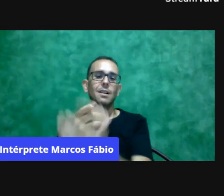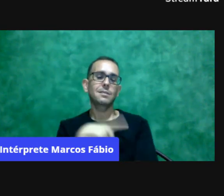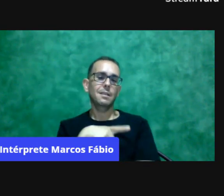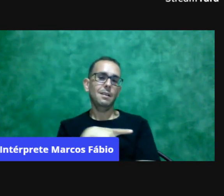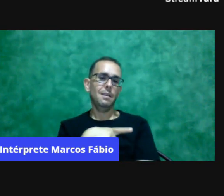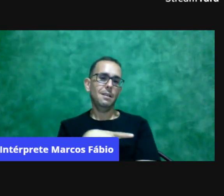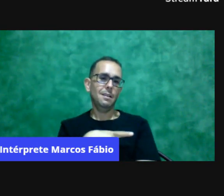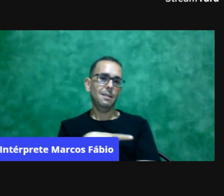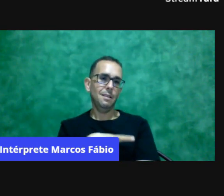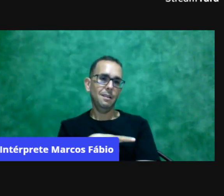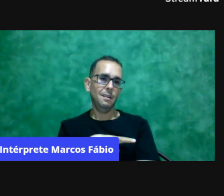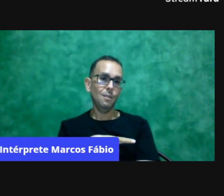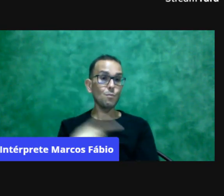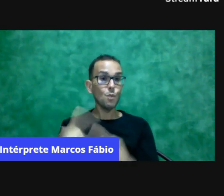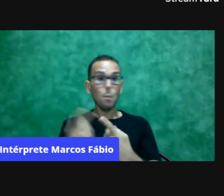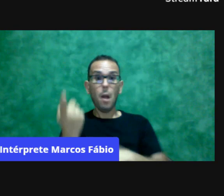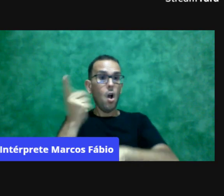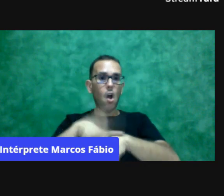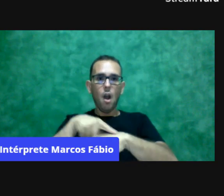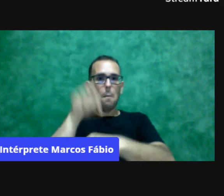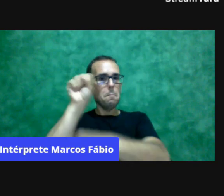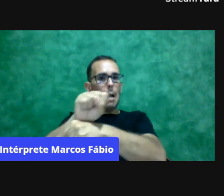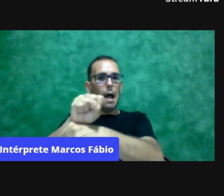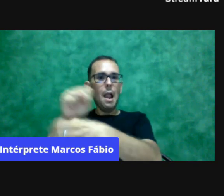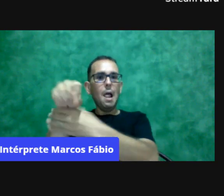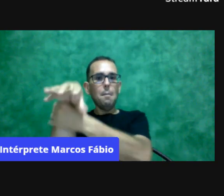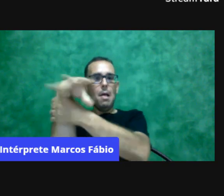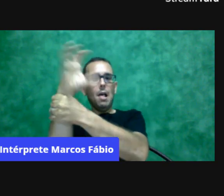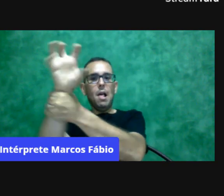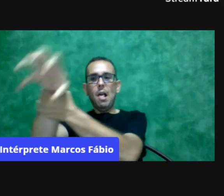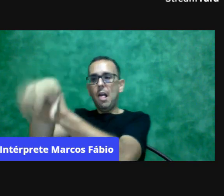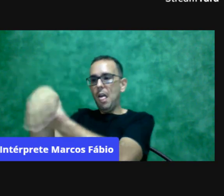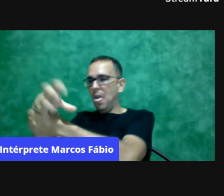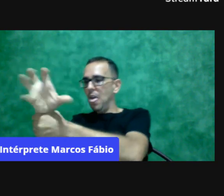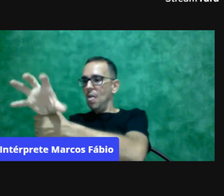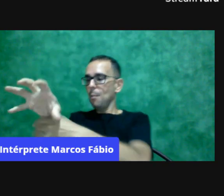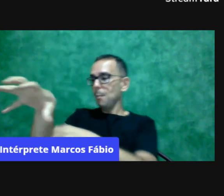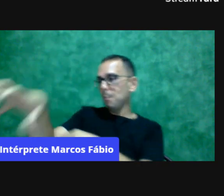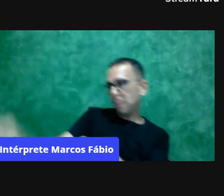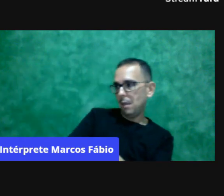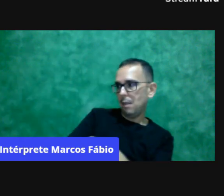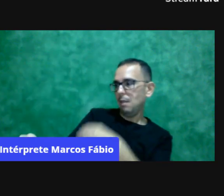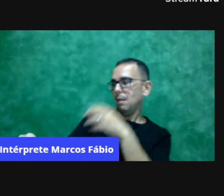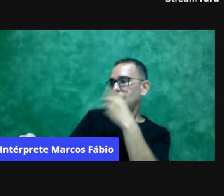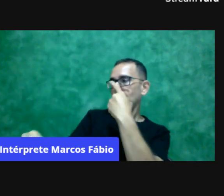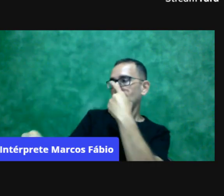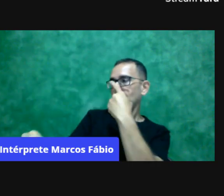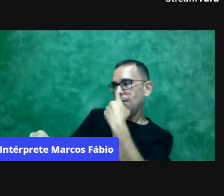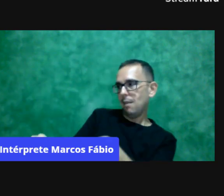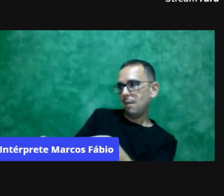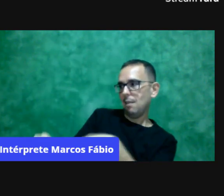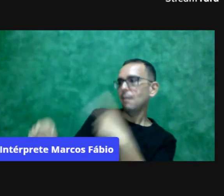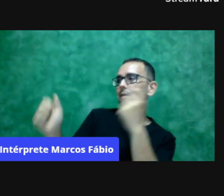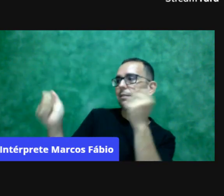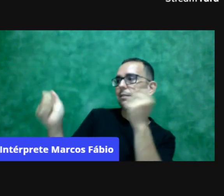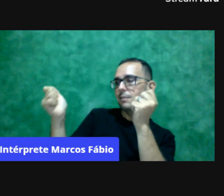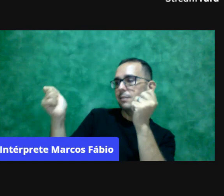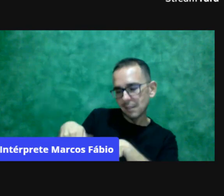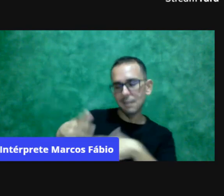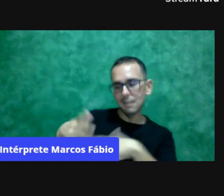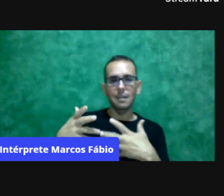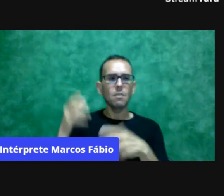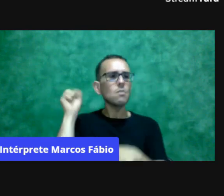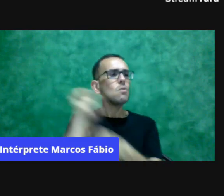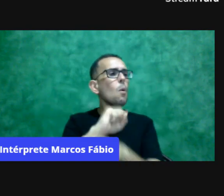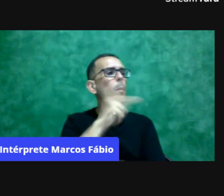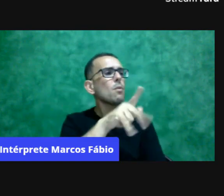uma hora você vai parar com a mão, uma hora ele vai pegar para ver aquele fantoche, para ver aquele palitoche, ele vai te interromper e vai falar, pro, deixa